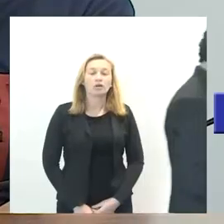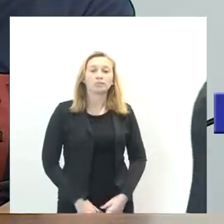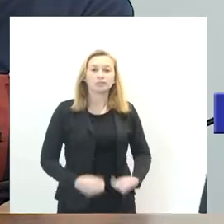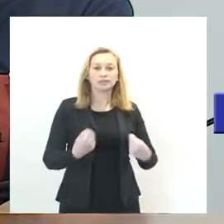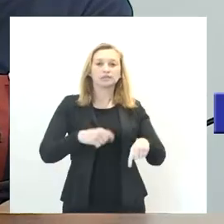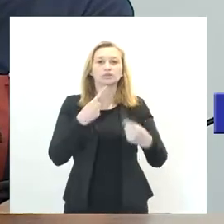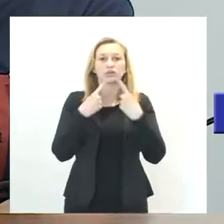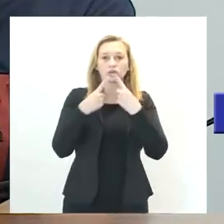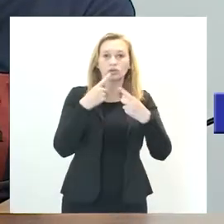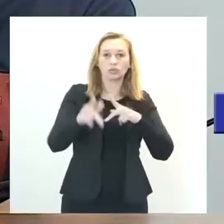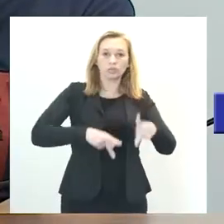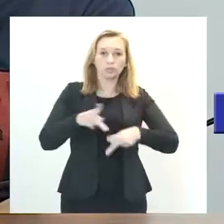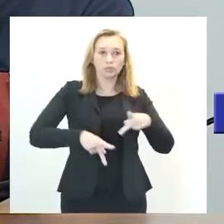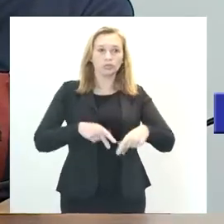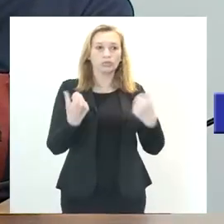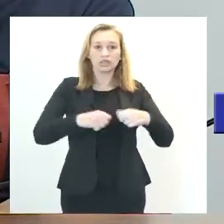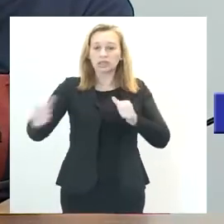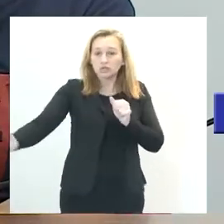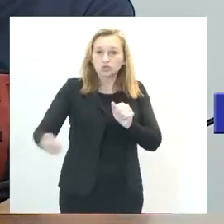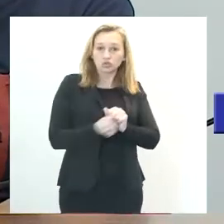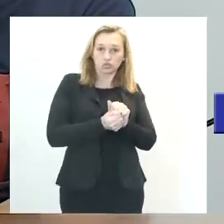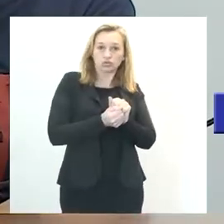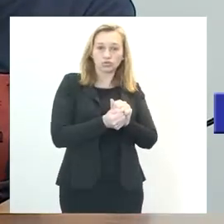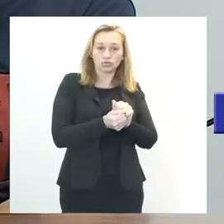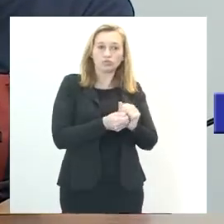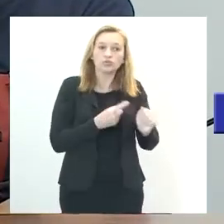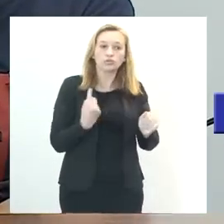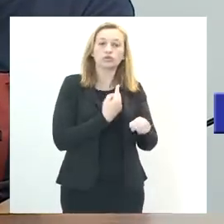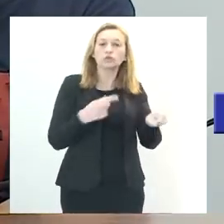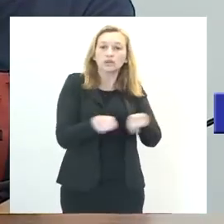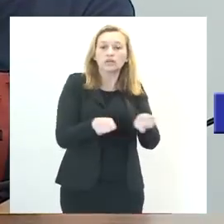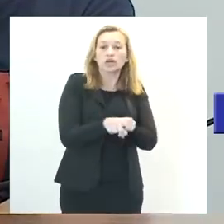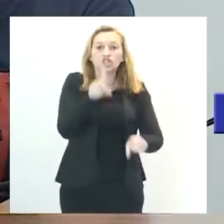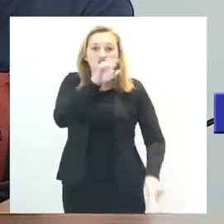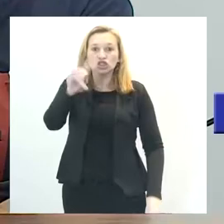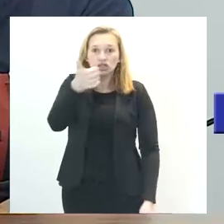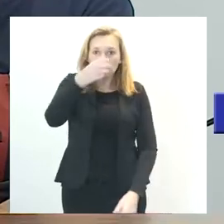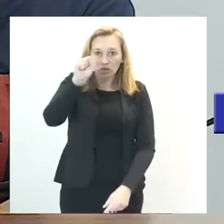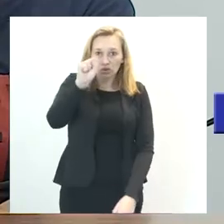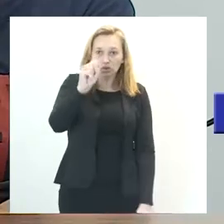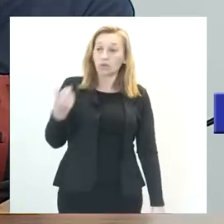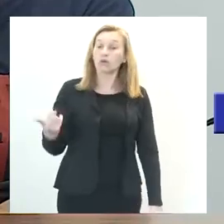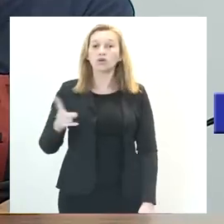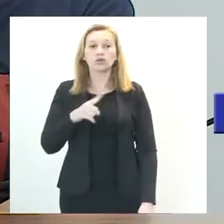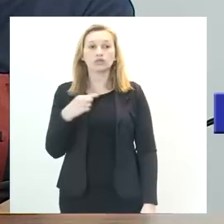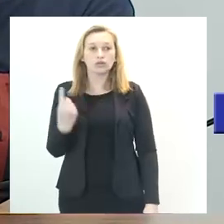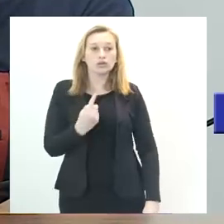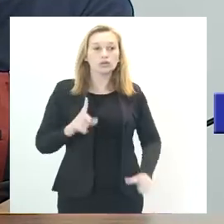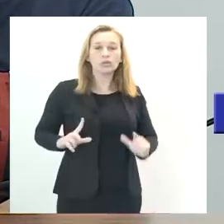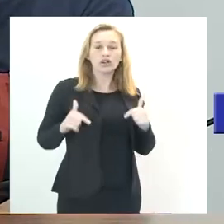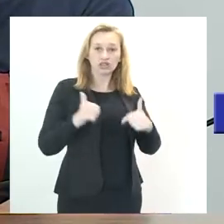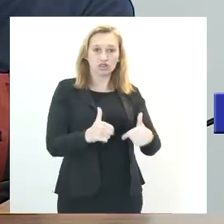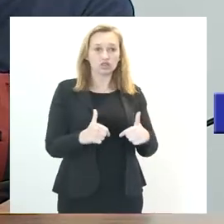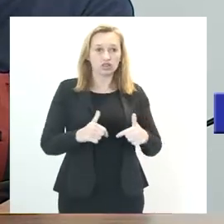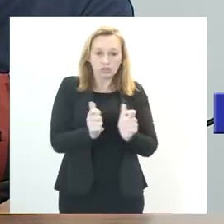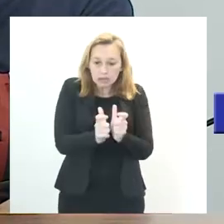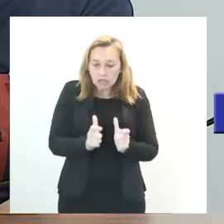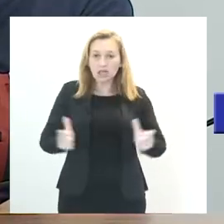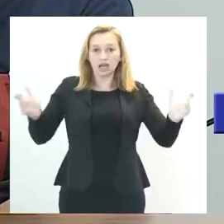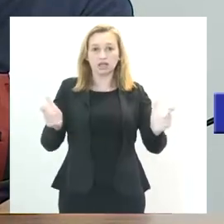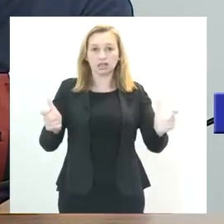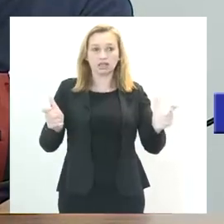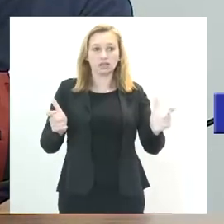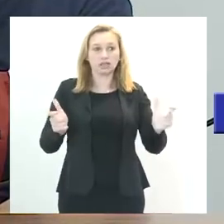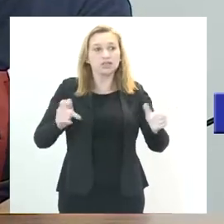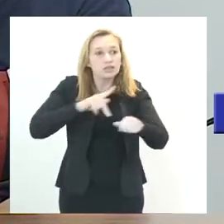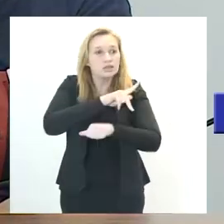EA população ela tem que vir junto com a gente também no dia dezoito Vamos fazer um ato muito grande neste